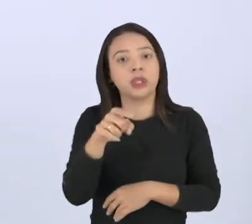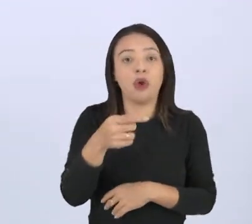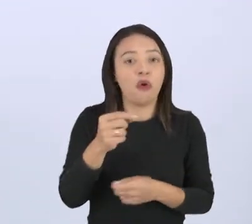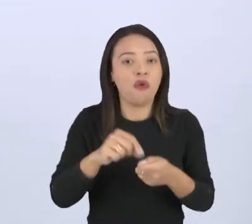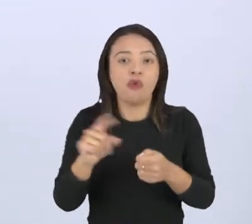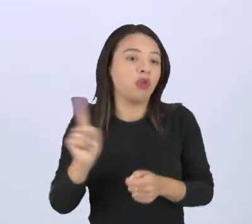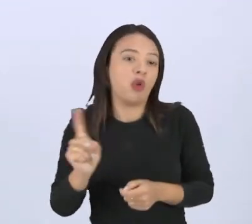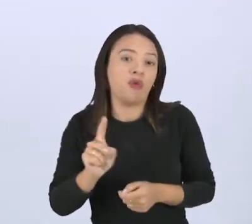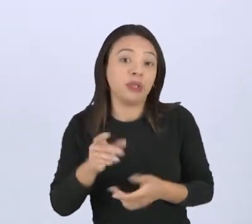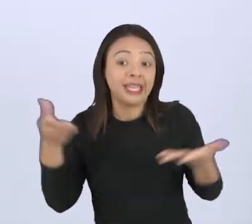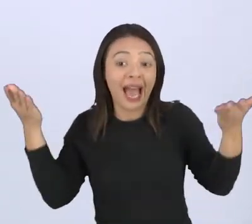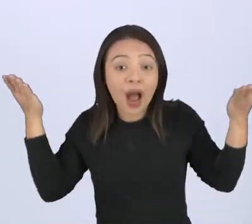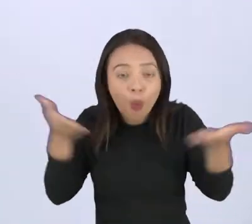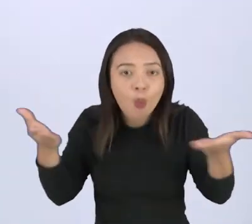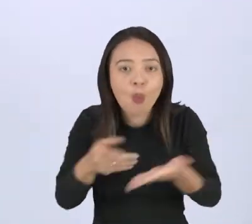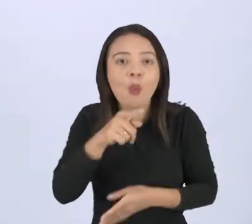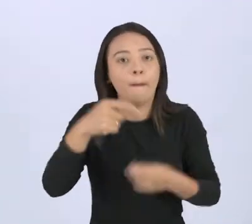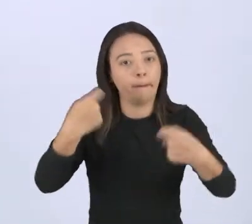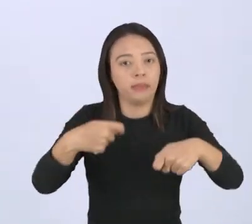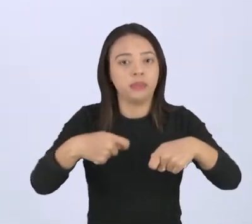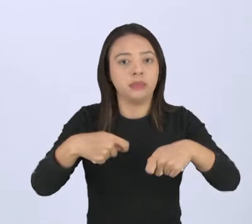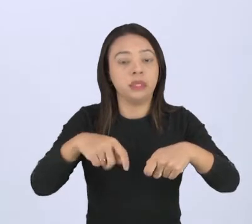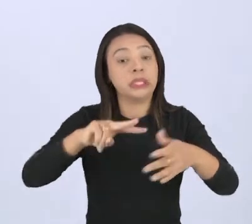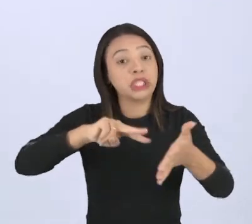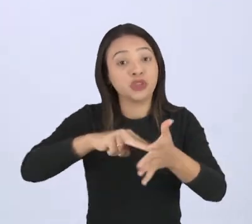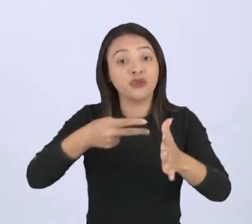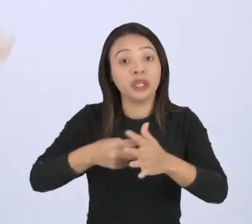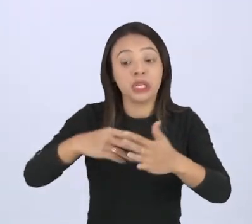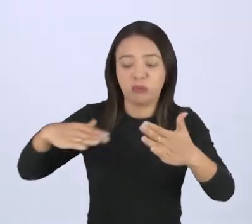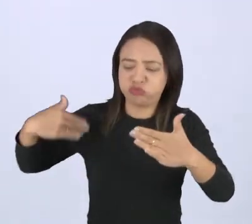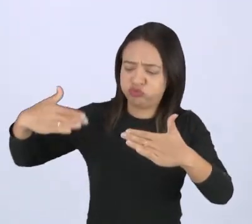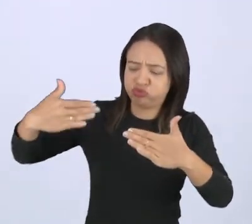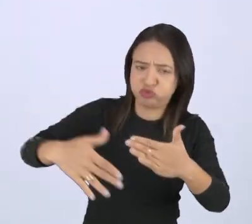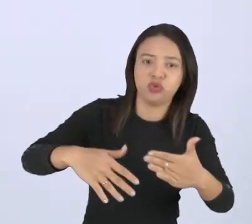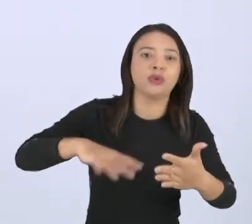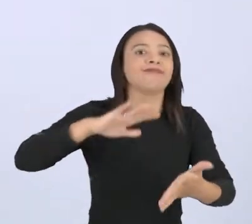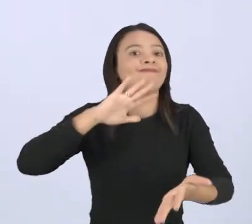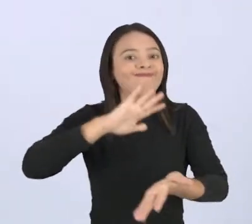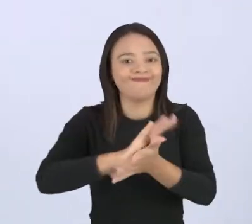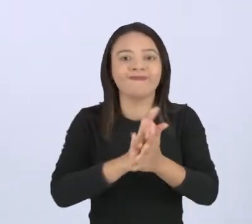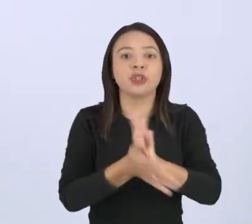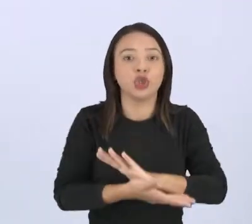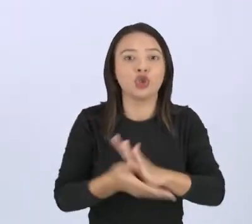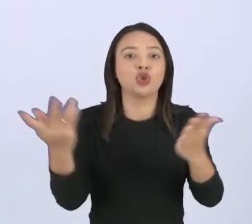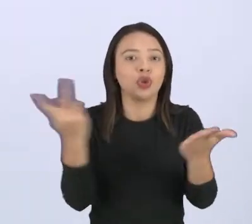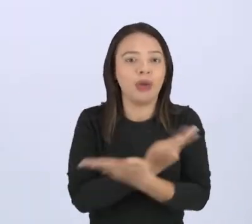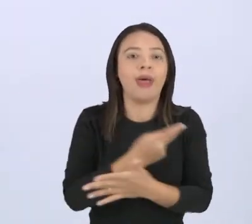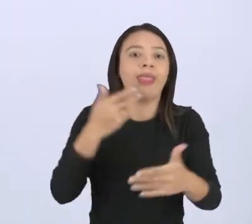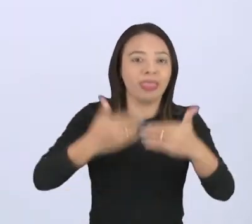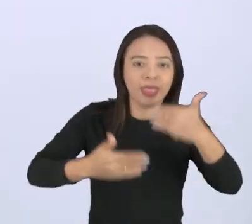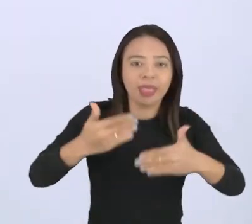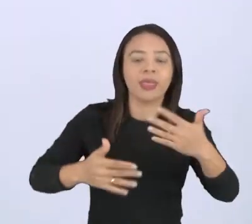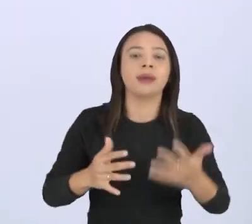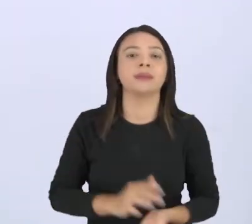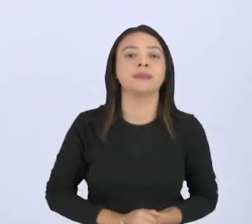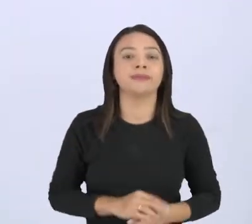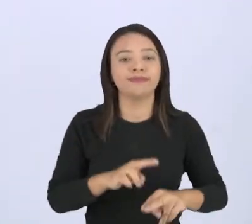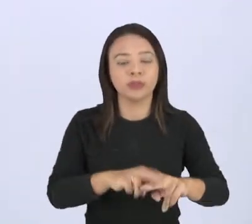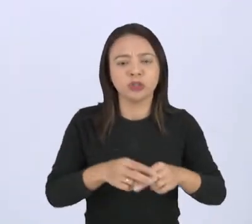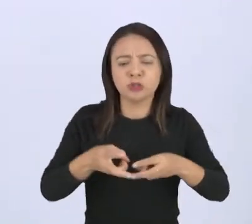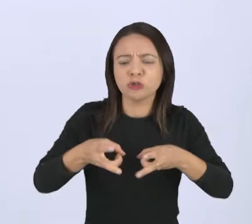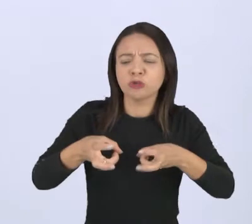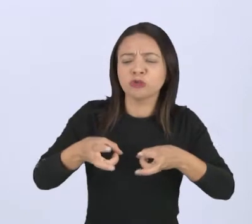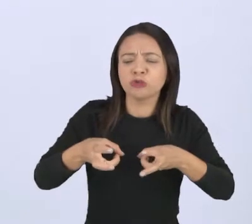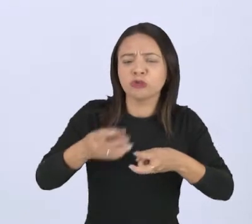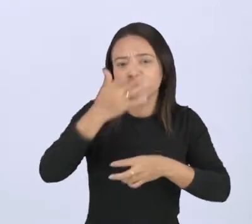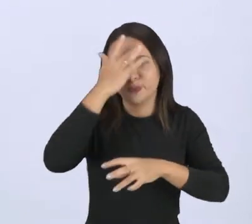função naquele momento, então você vai fazer com que todo o processo dê errado. Então, passou a ter uma exploração de mão de obra